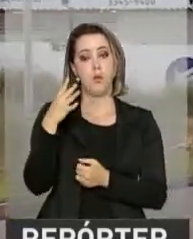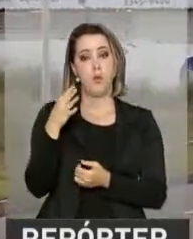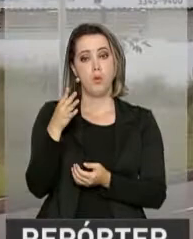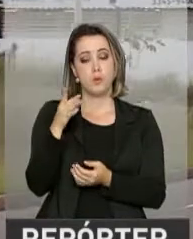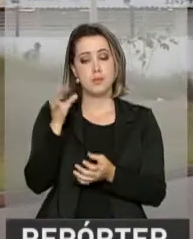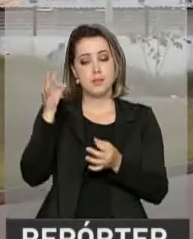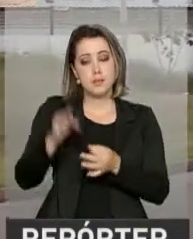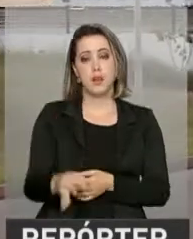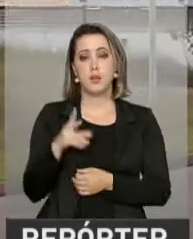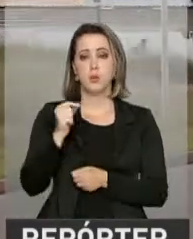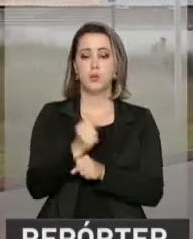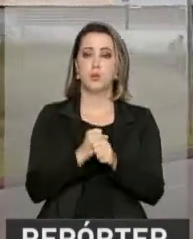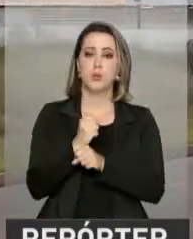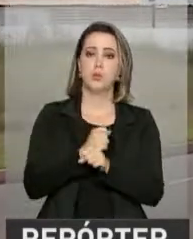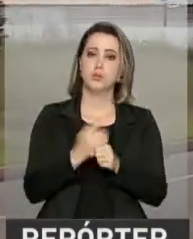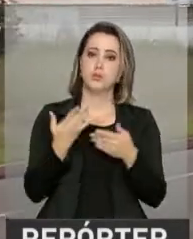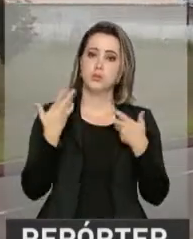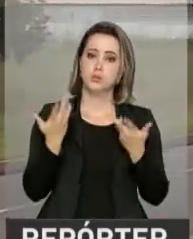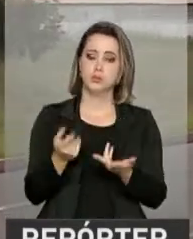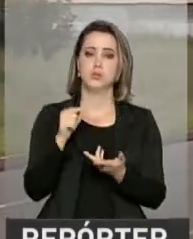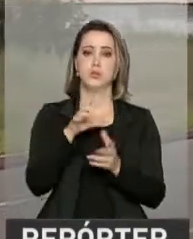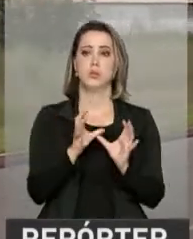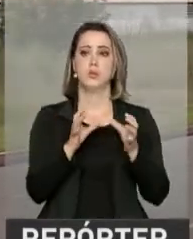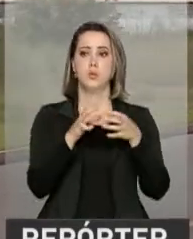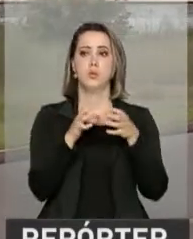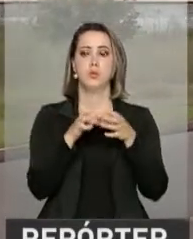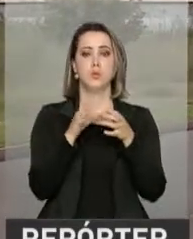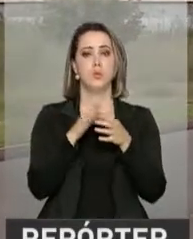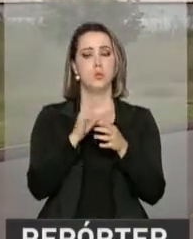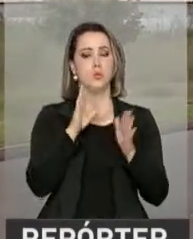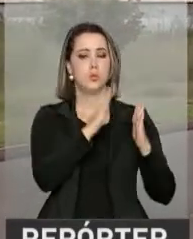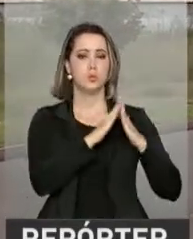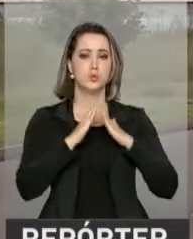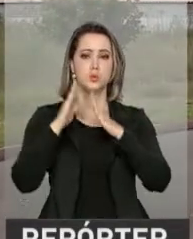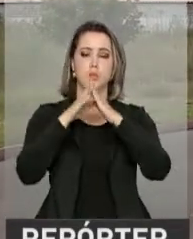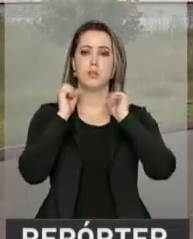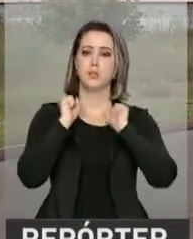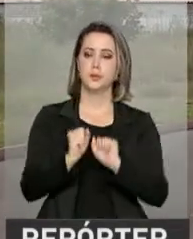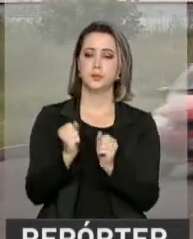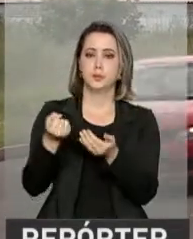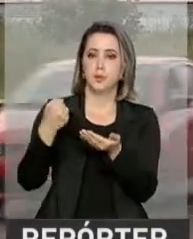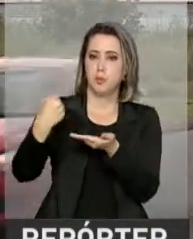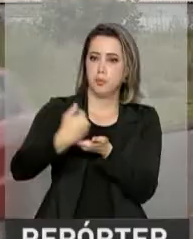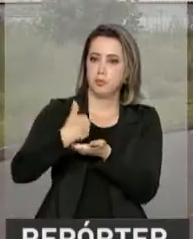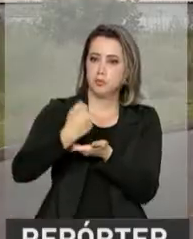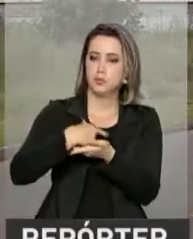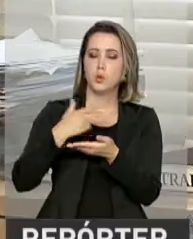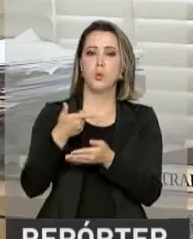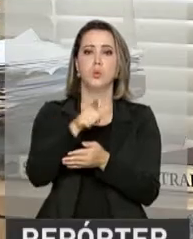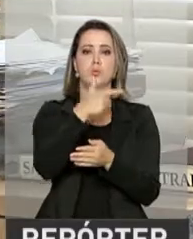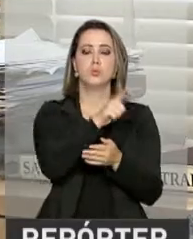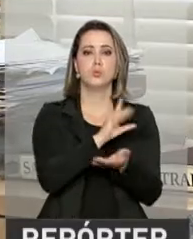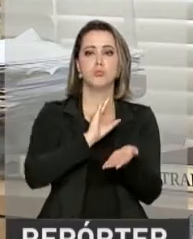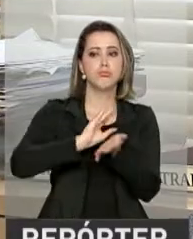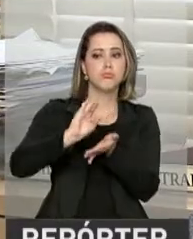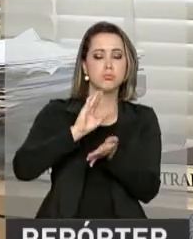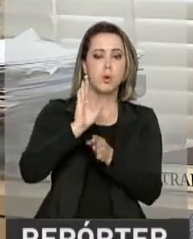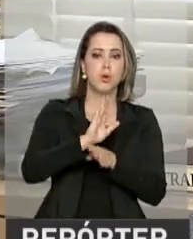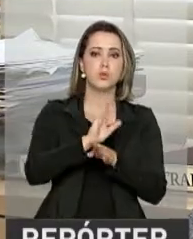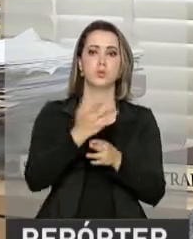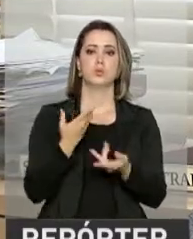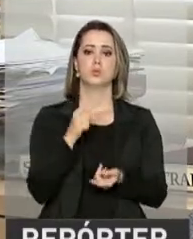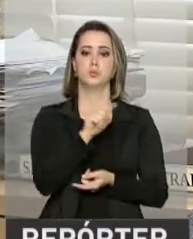recursos na poupança o setor imobiliário pode receber incentivos extras os agentes financeiros